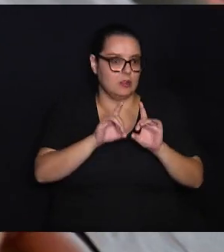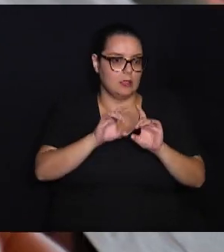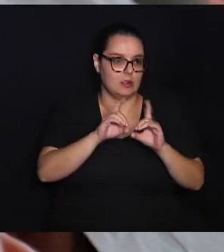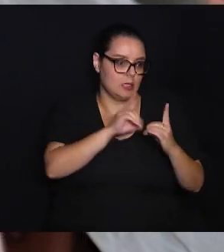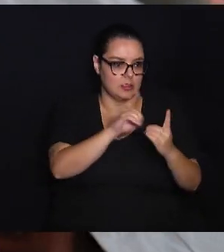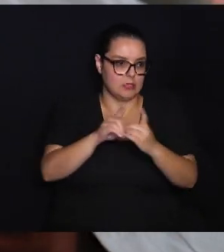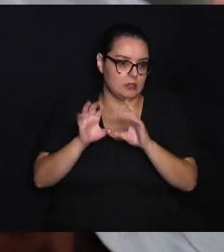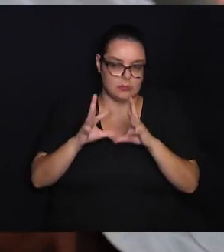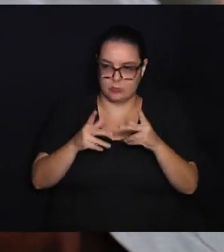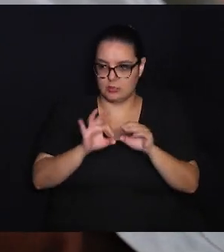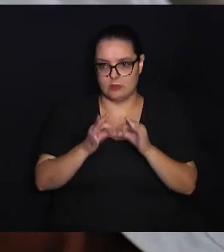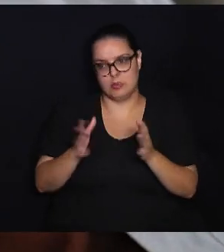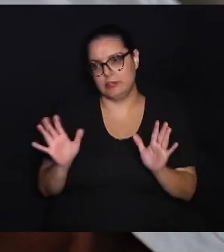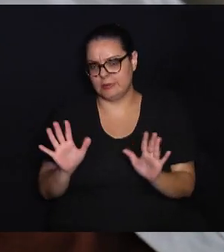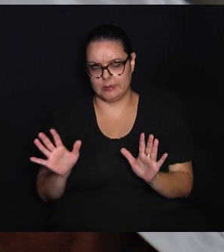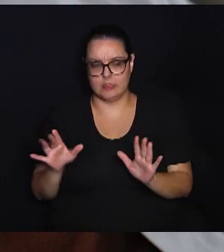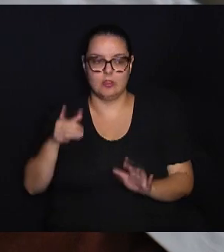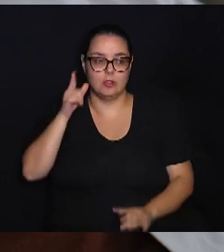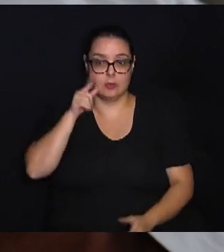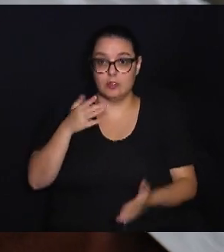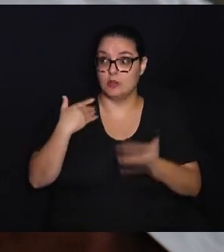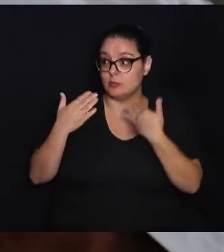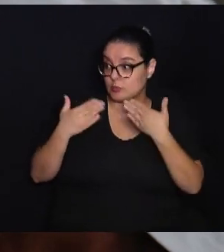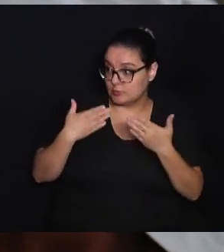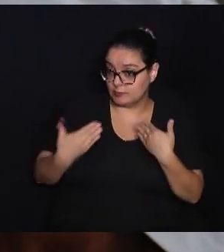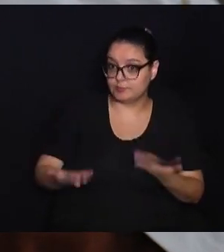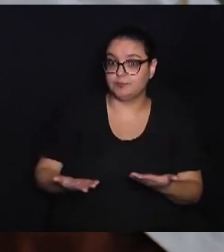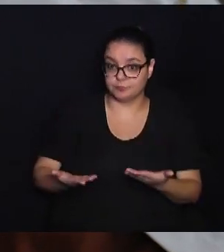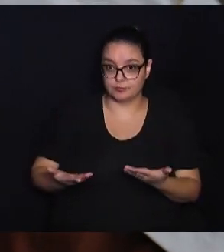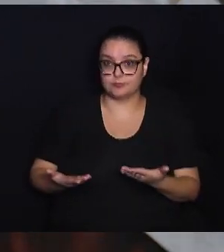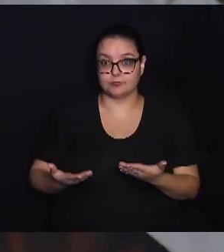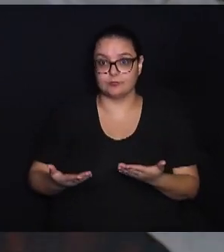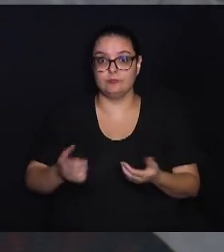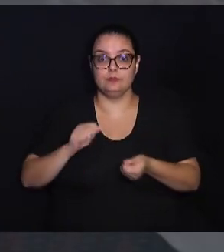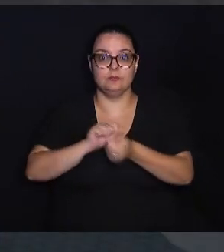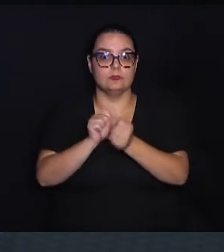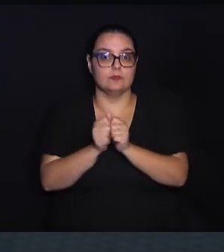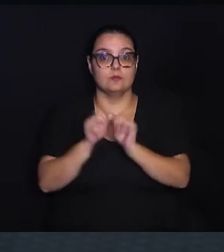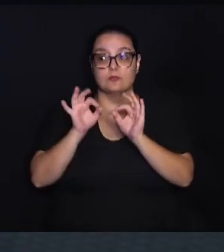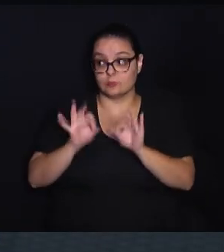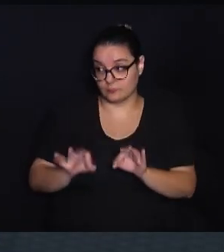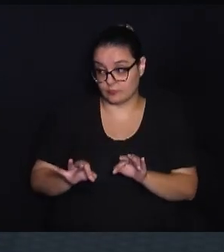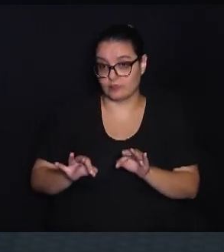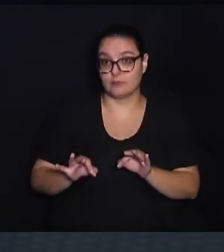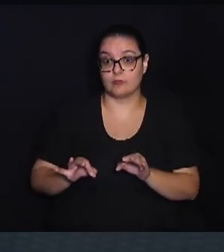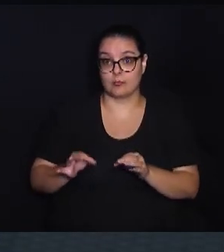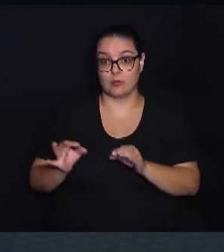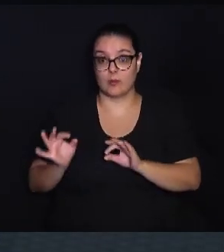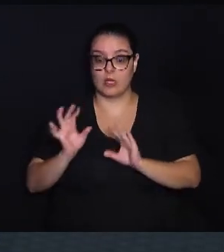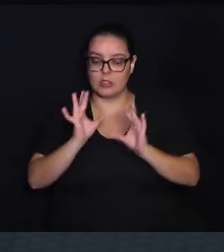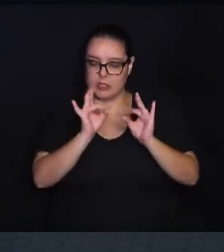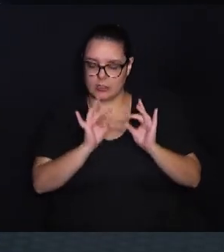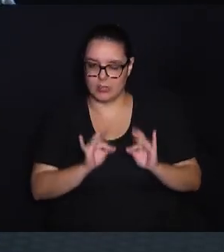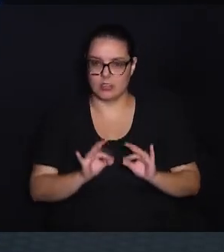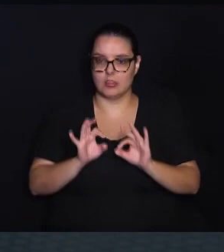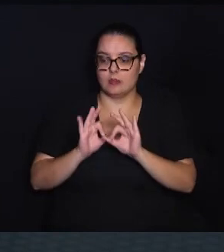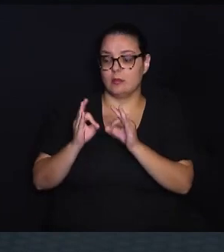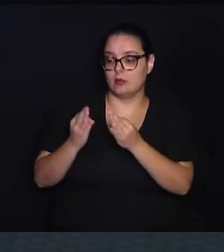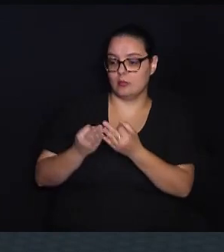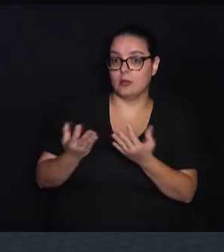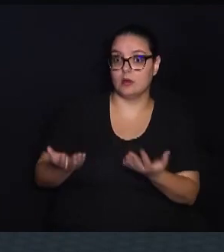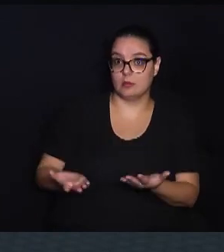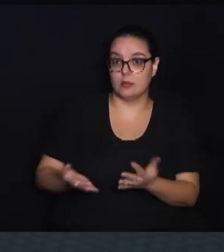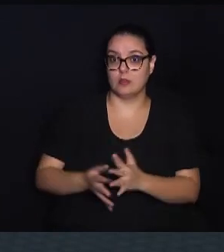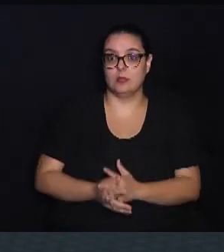família toda? Não, você consegue, né, numa conversa bem adequada, ali, polida, a